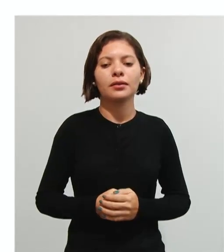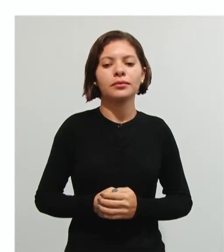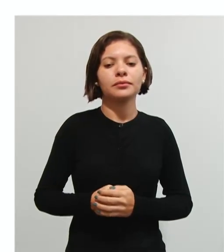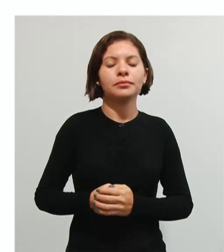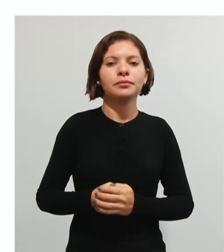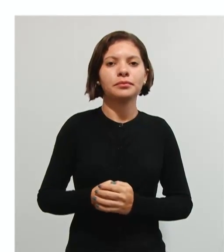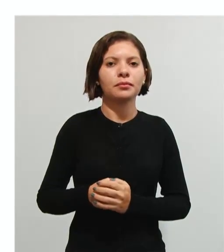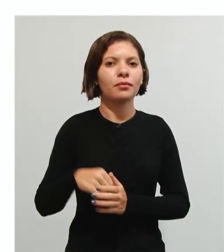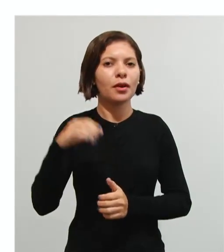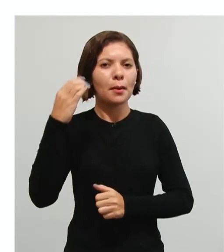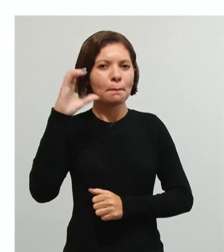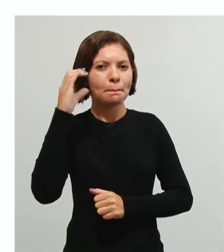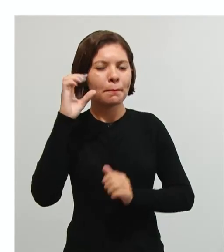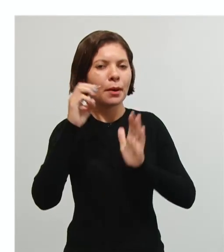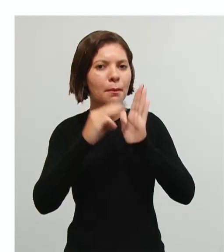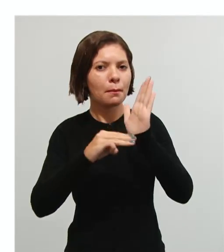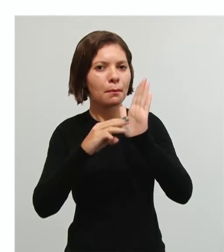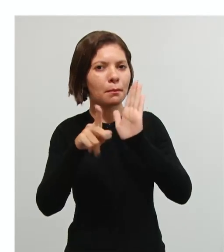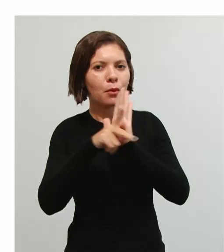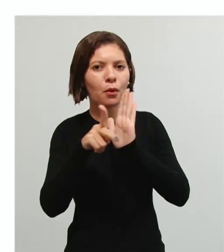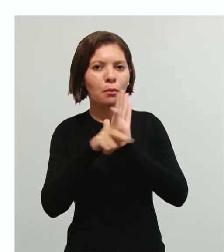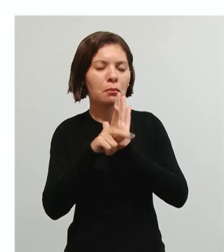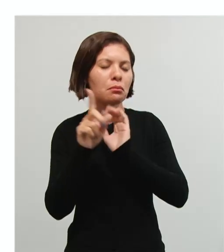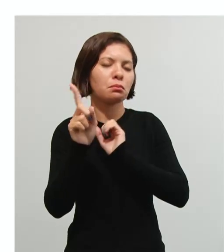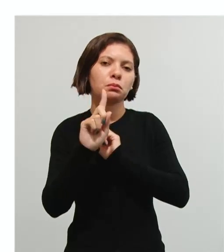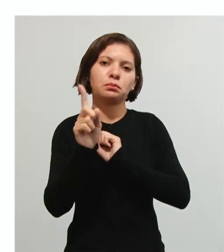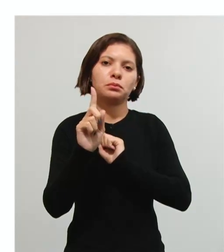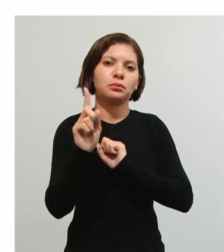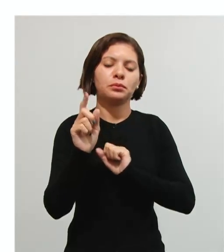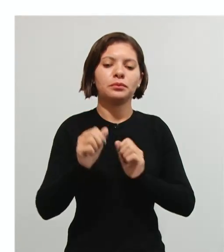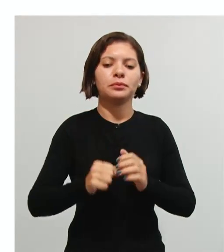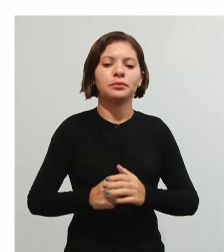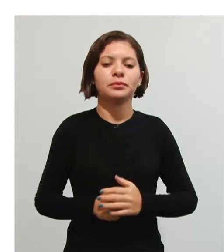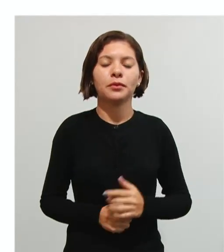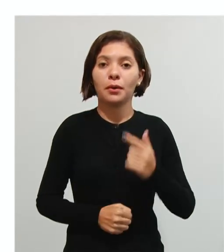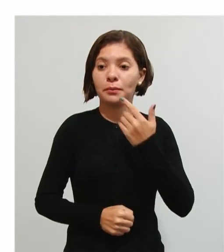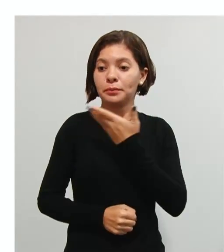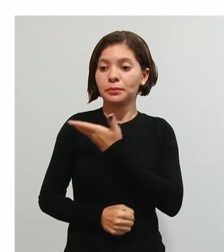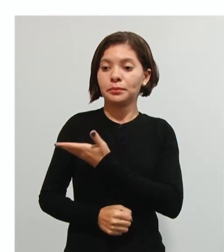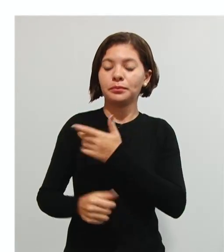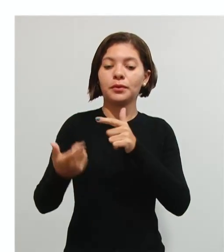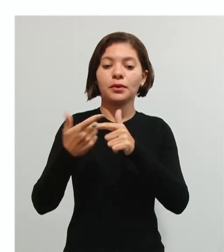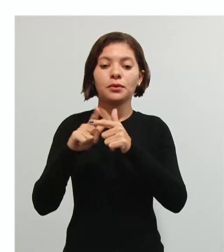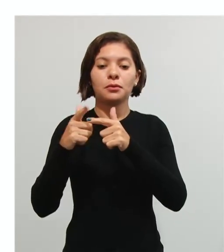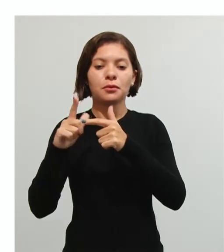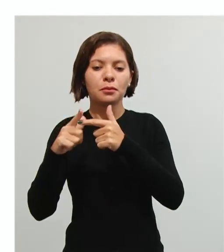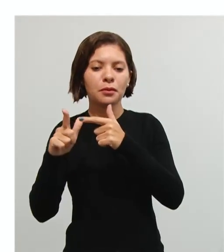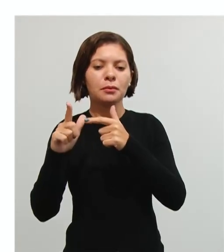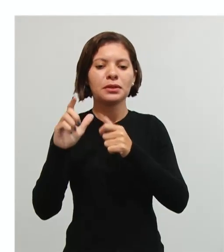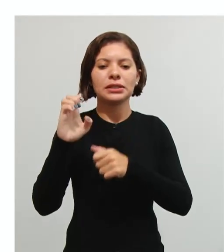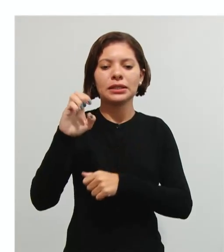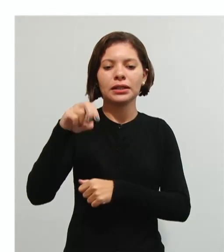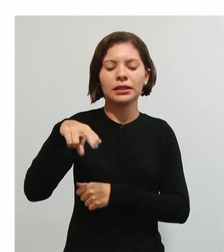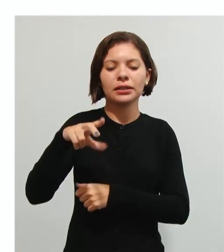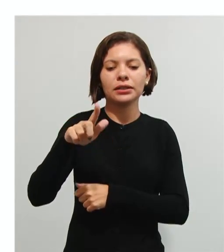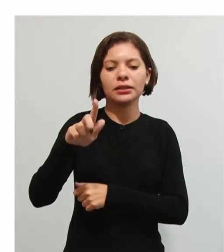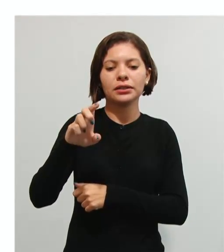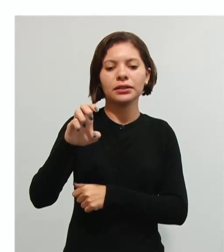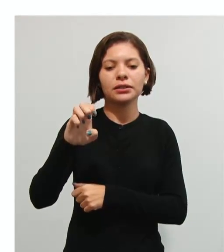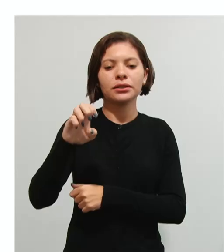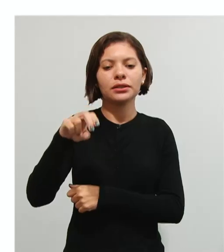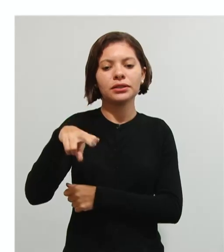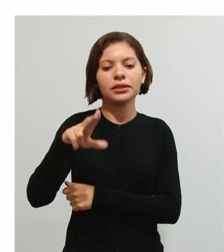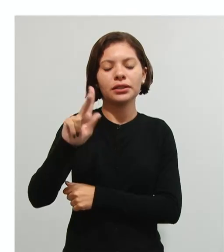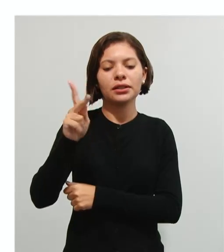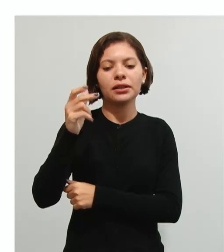da ciência. Eles são considerados problemas de engenharia. Engenharia no sentido de que é como fazer algo de maneira